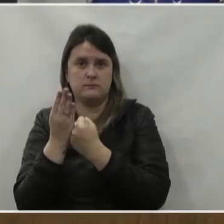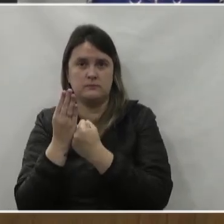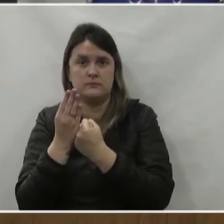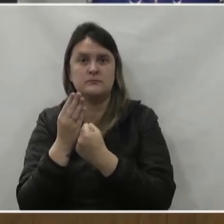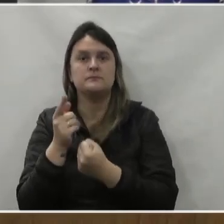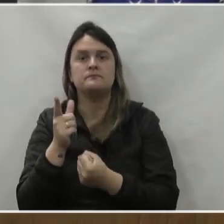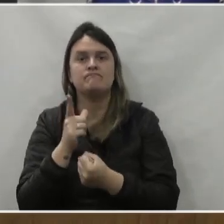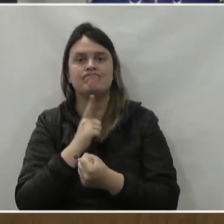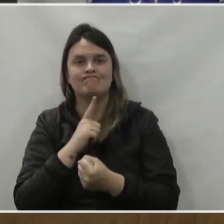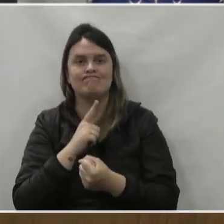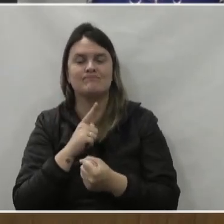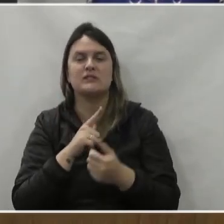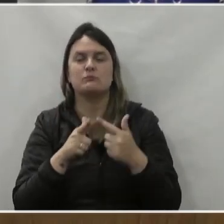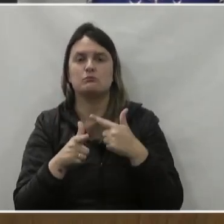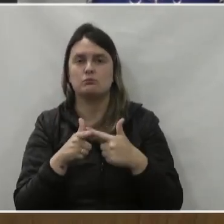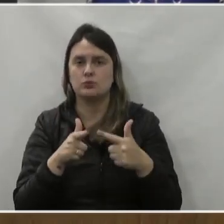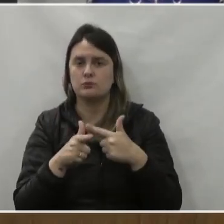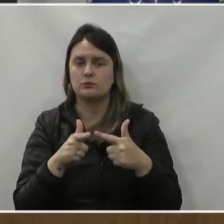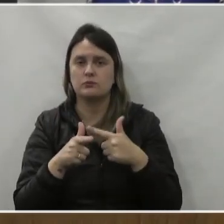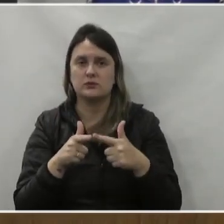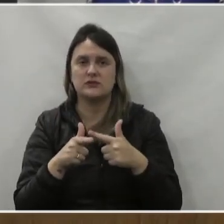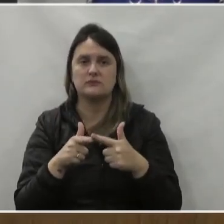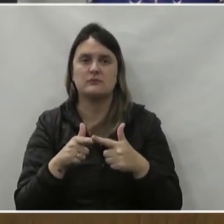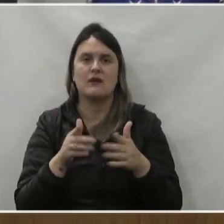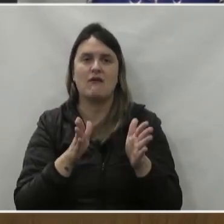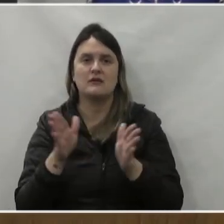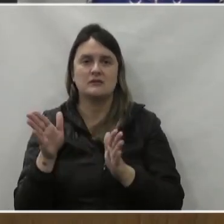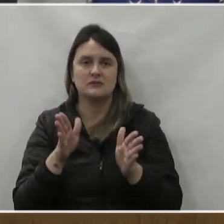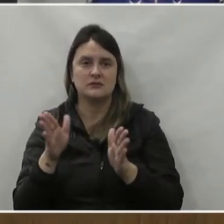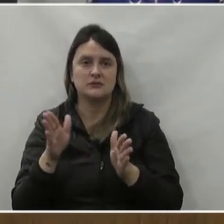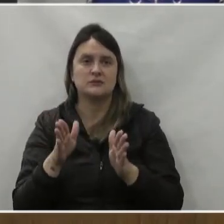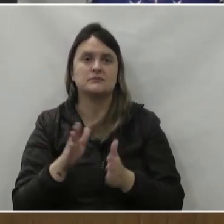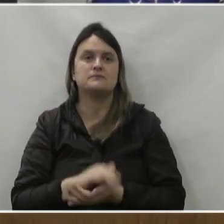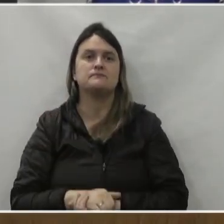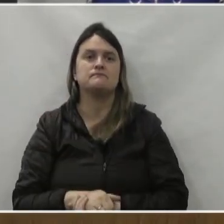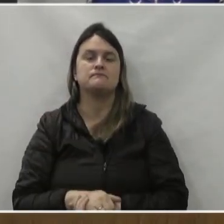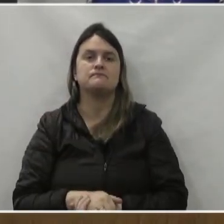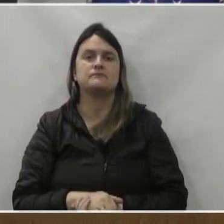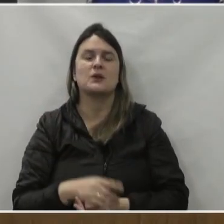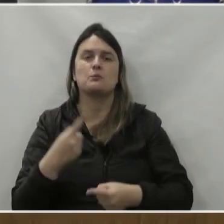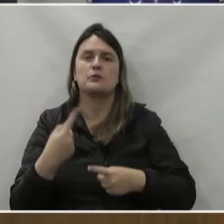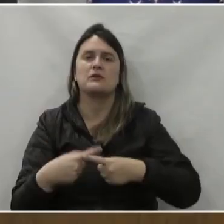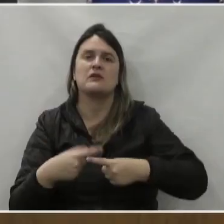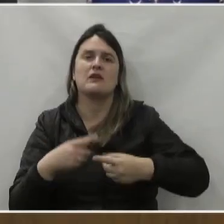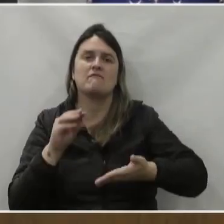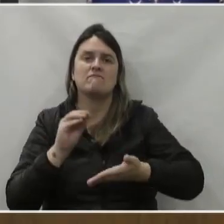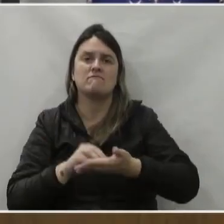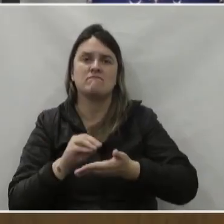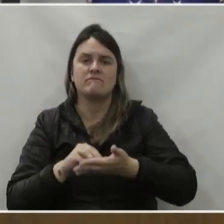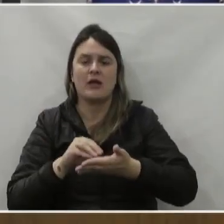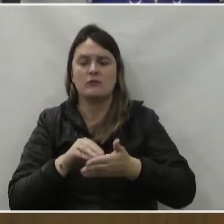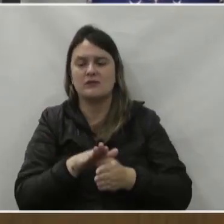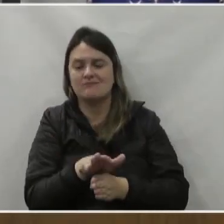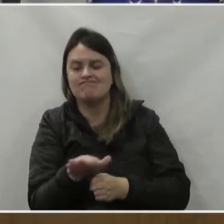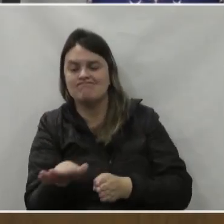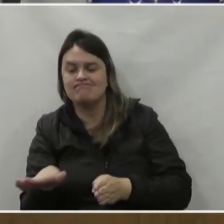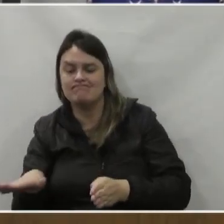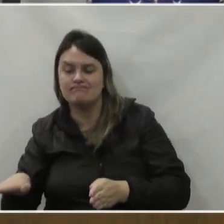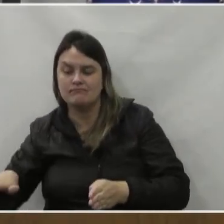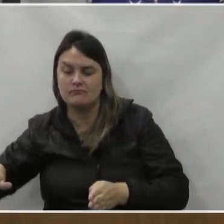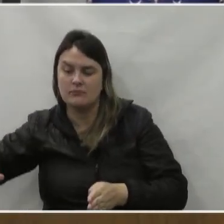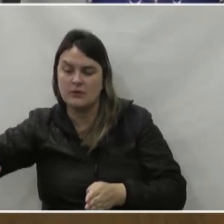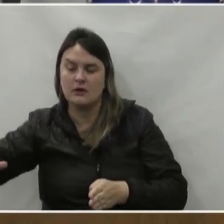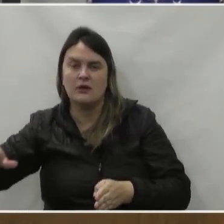apresenta condições precárias de circulação, especialmente pela ausência de área de escape, recuo